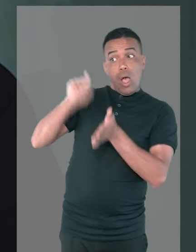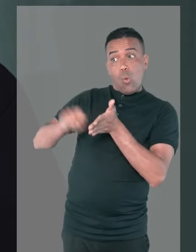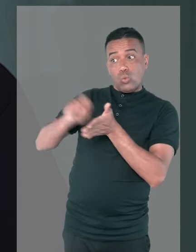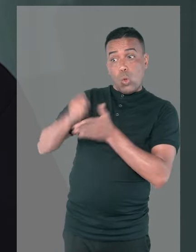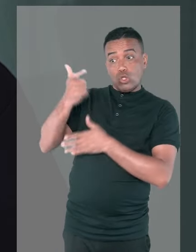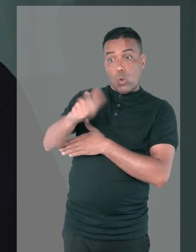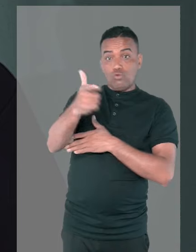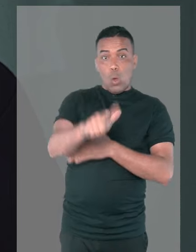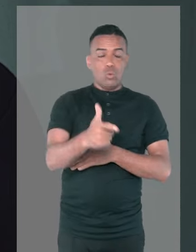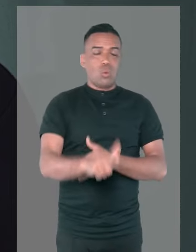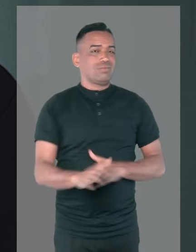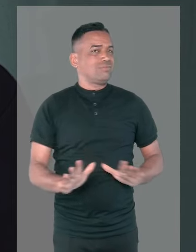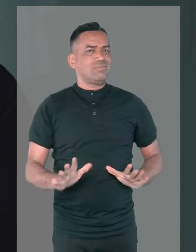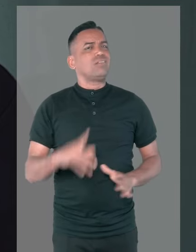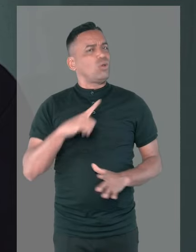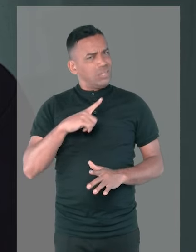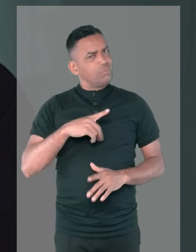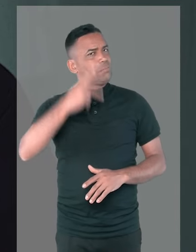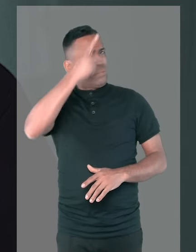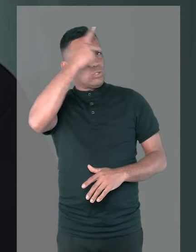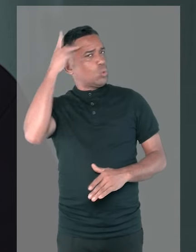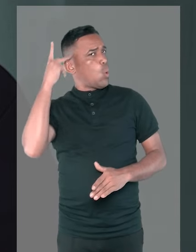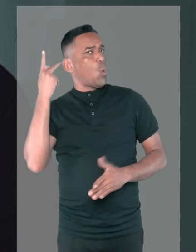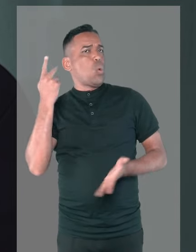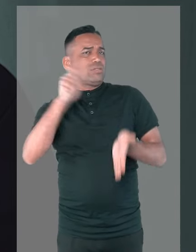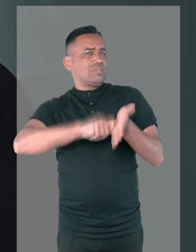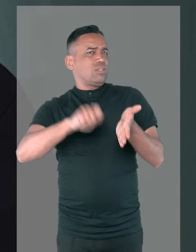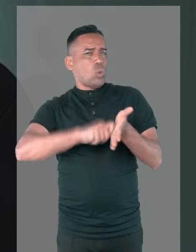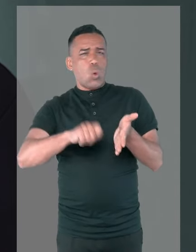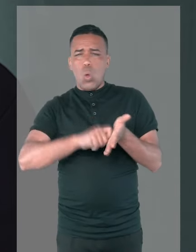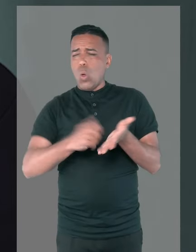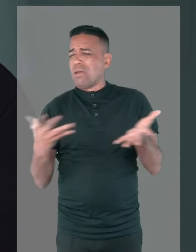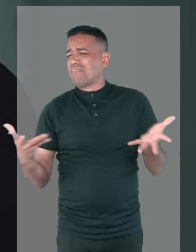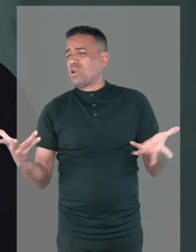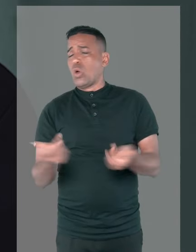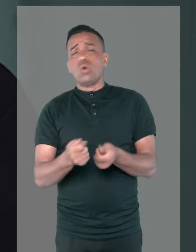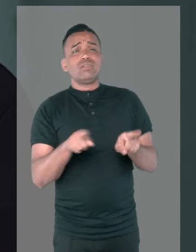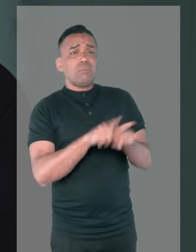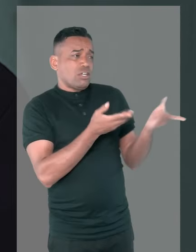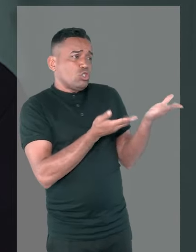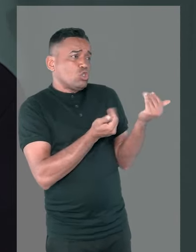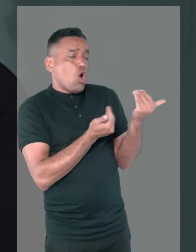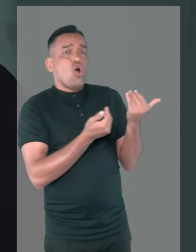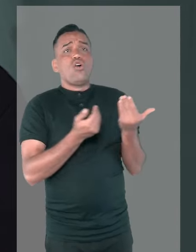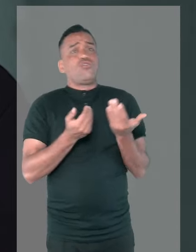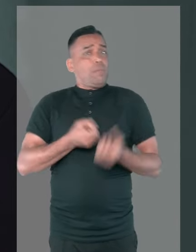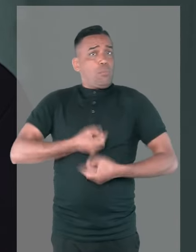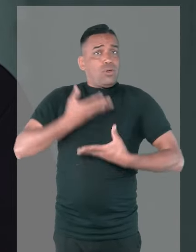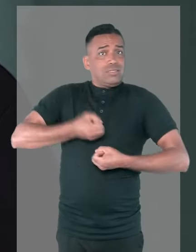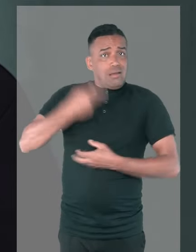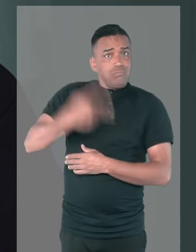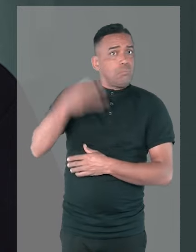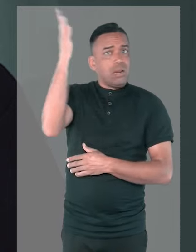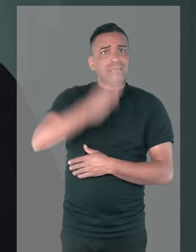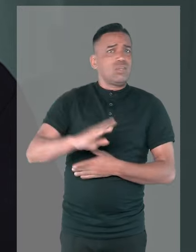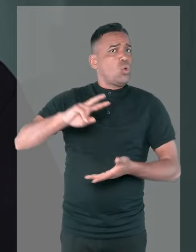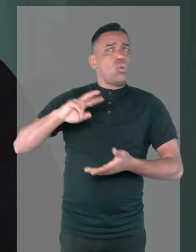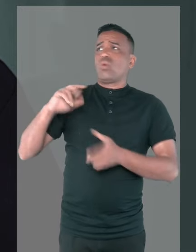temos poetas incríveis e muito jovens, e uma geração... Bem, a poesia no Brasil tem uma tradição fortíssima, como a gente